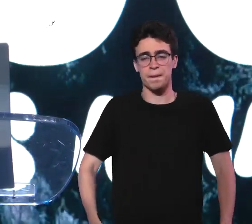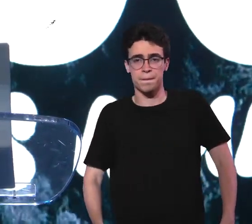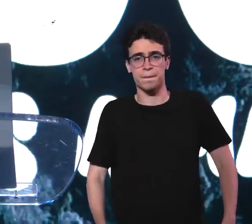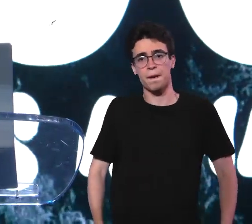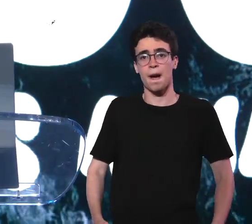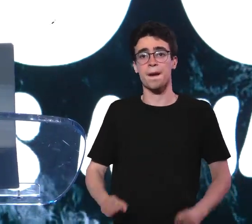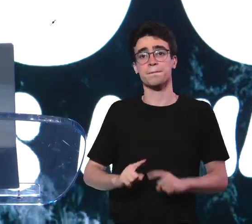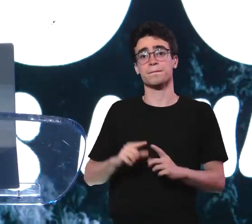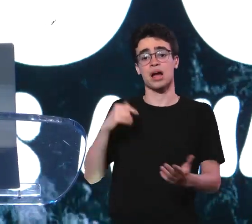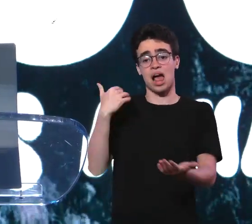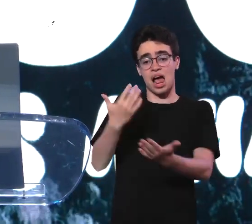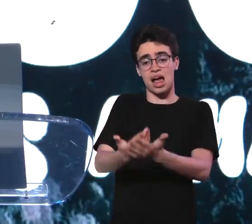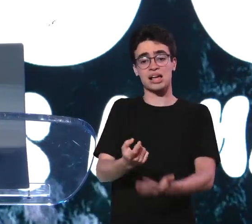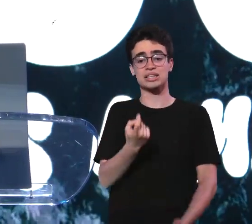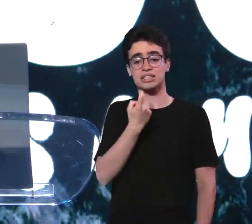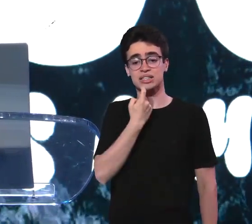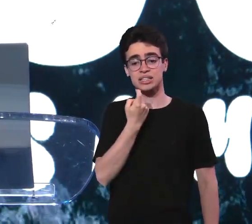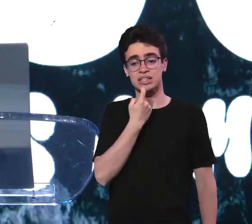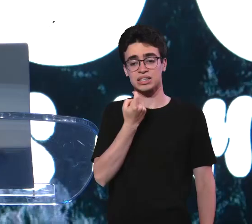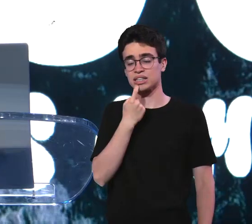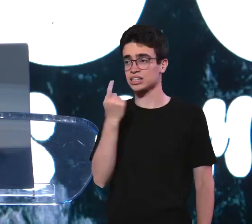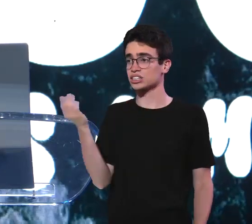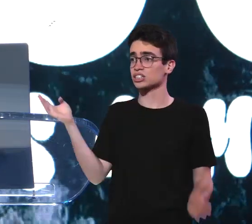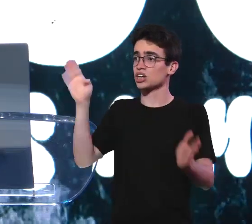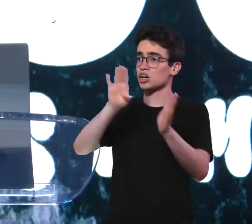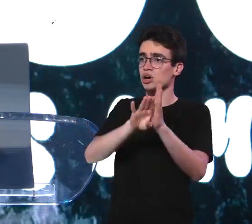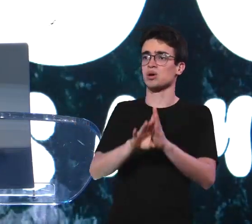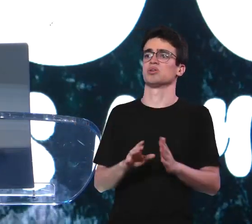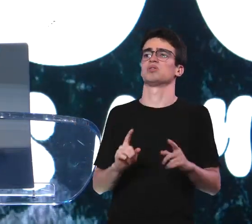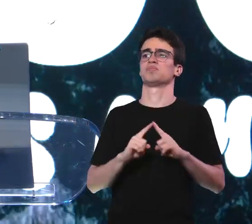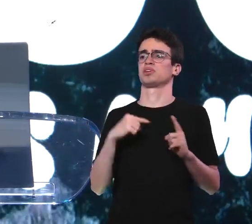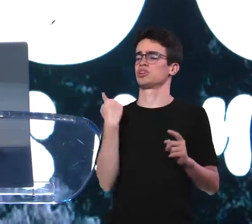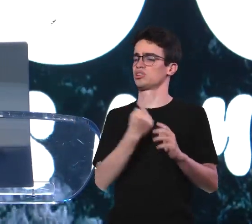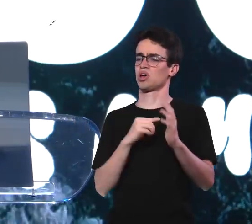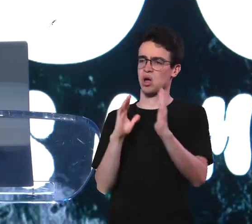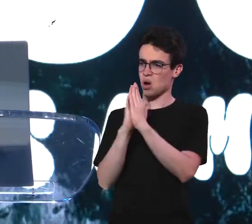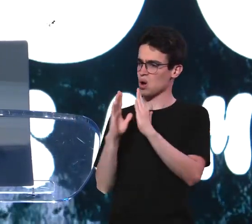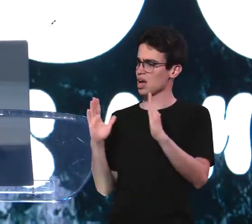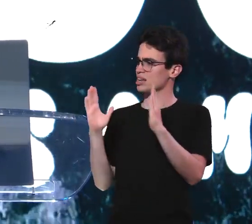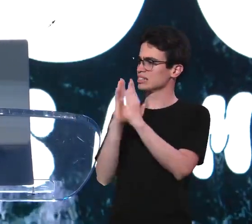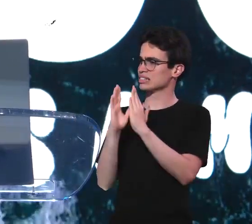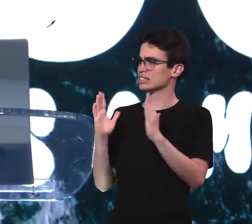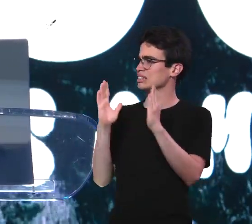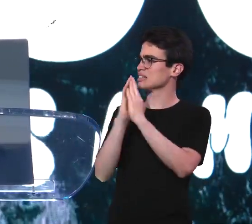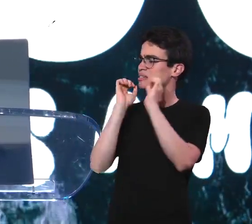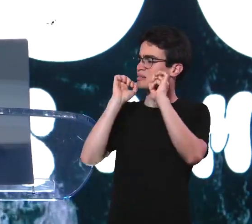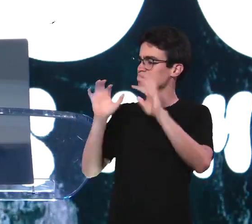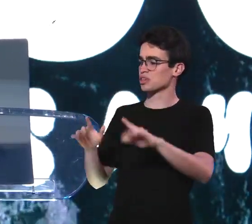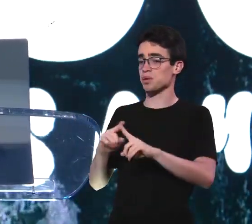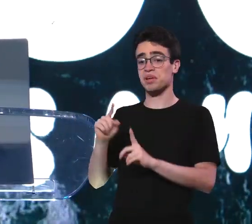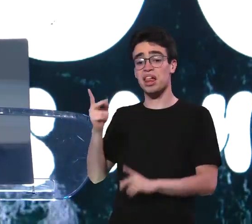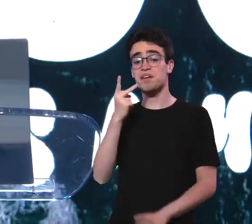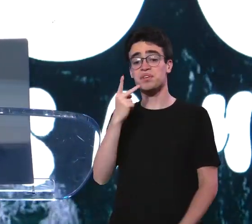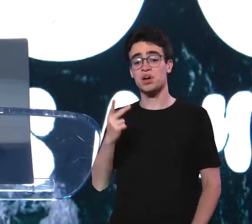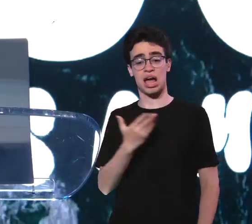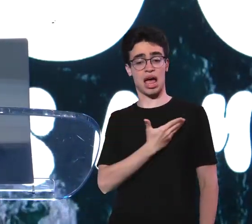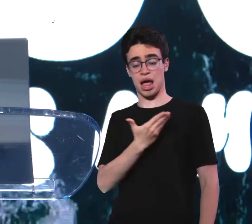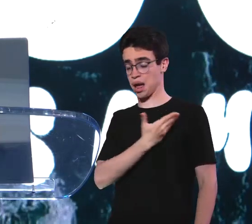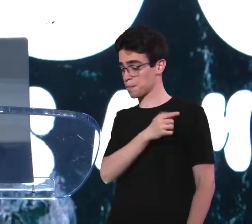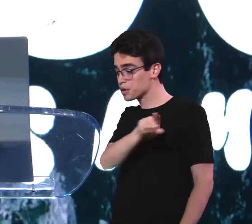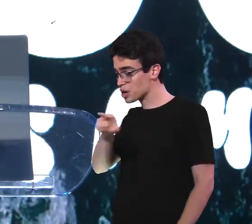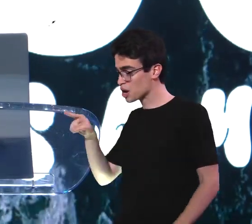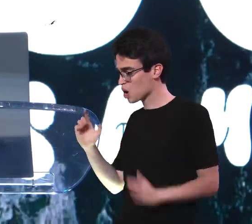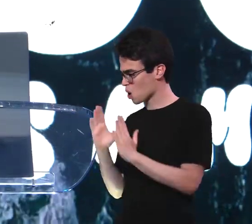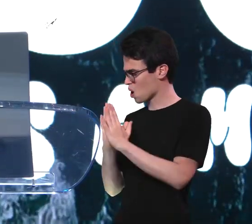na sexta-feira de culto, ela veio para cá e nós começamos a orar por ela. E ela disse que as amigas dela oravam